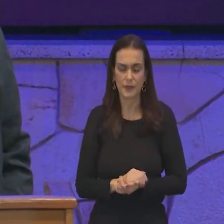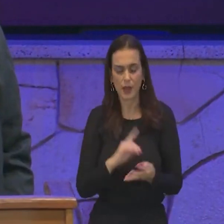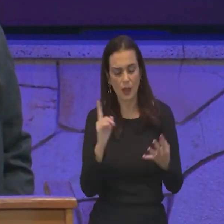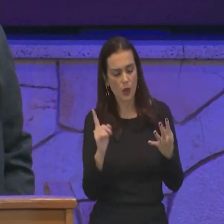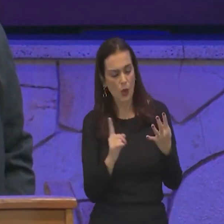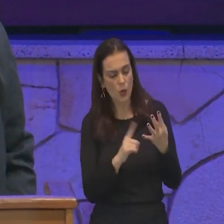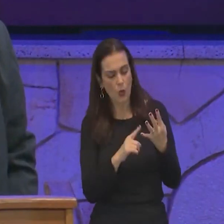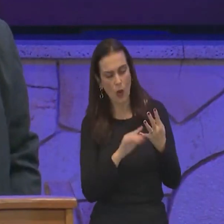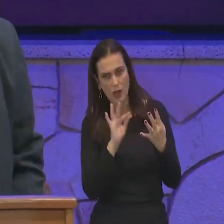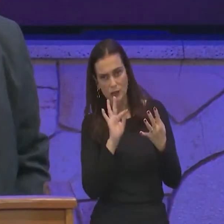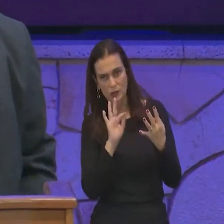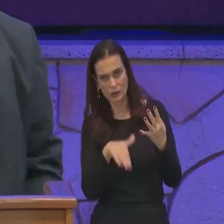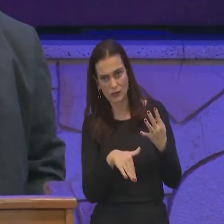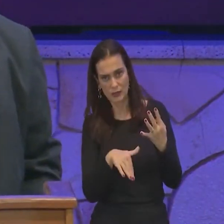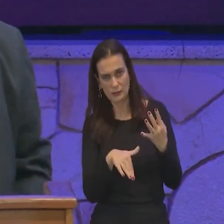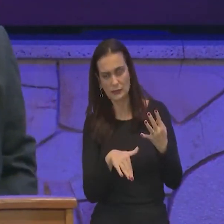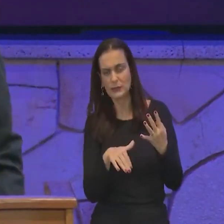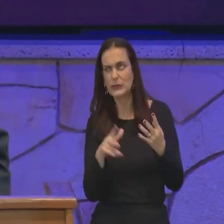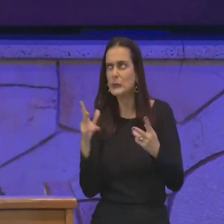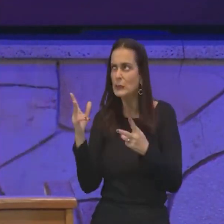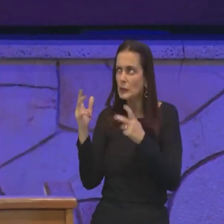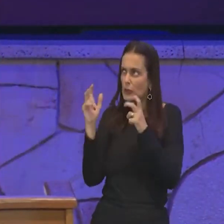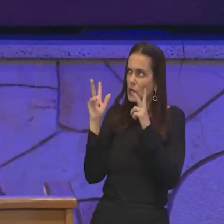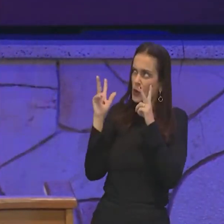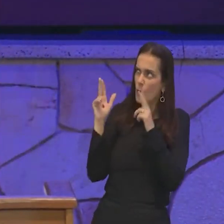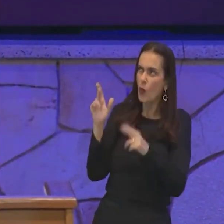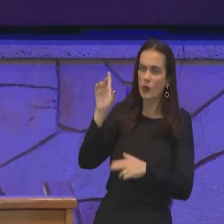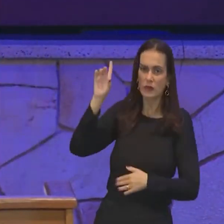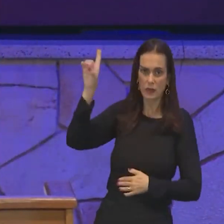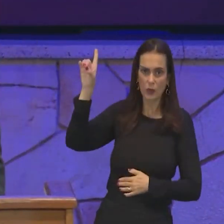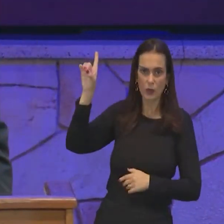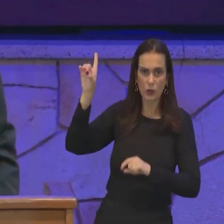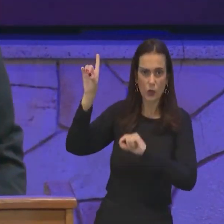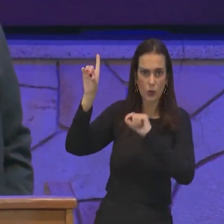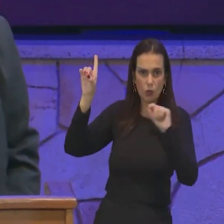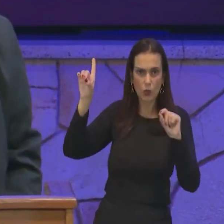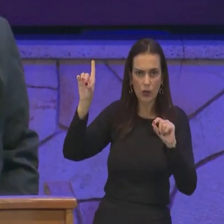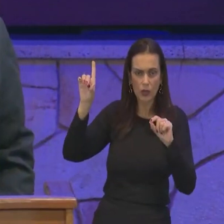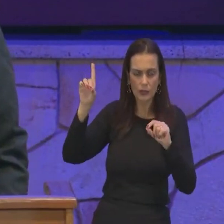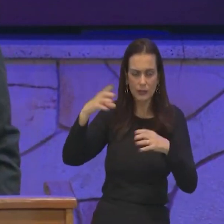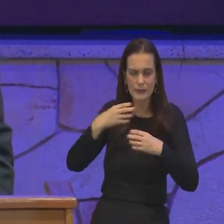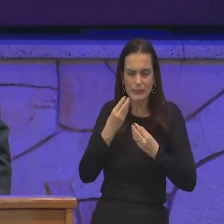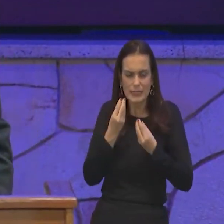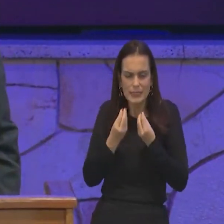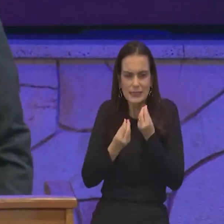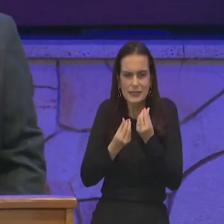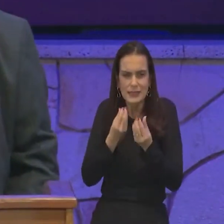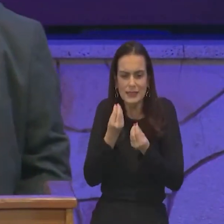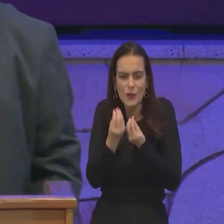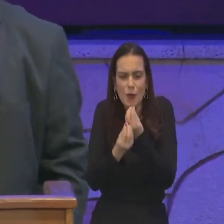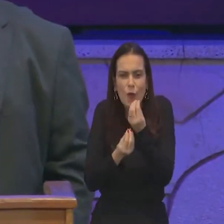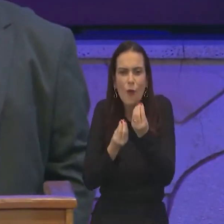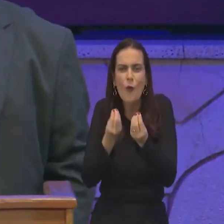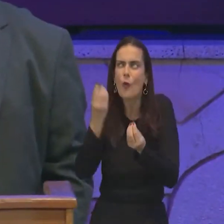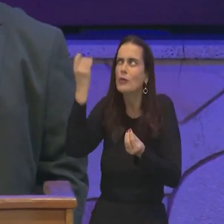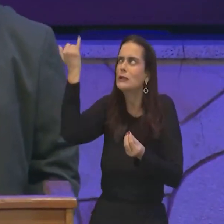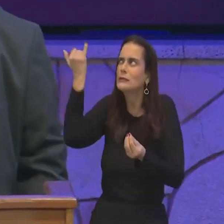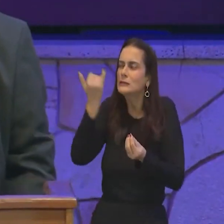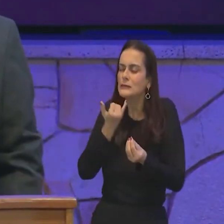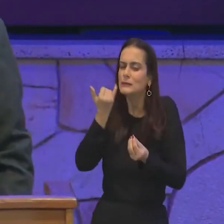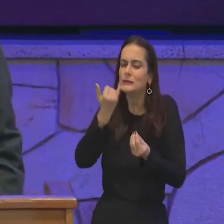lugar, quando nós temos uma visão de Deus, nós ficamos tão sensíveis à voz de Deus. Vejam então